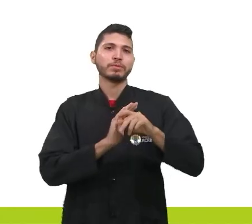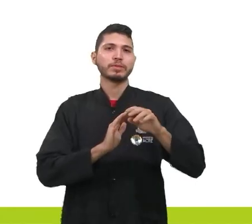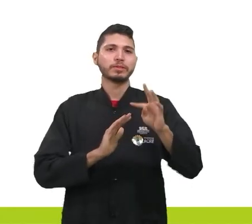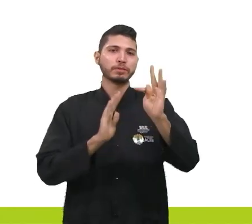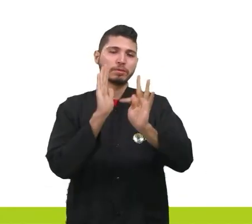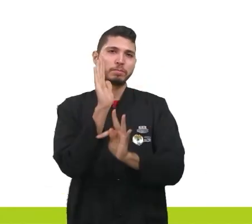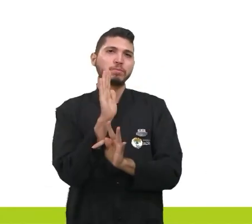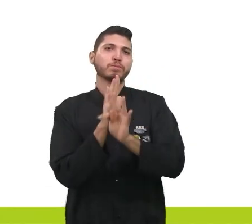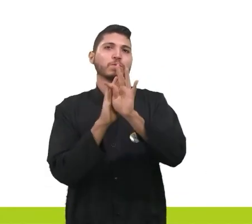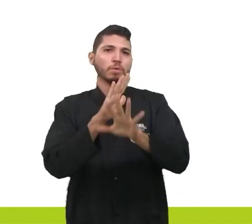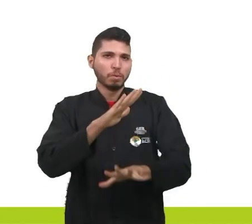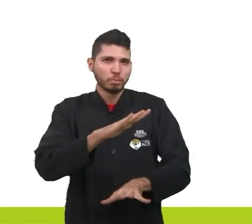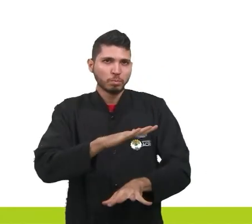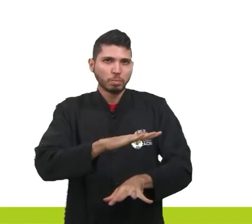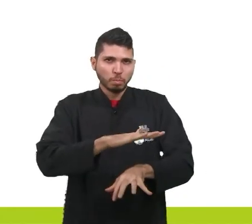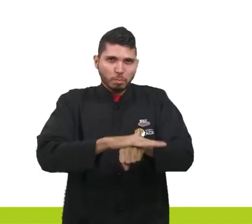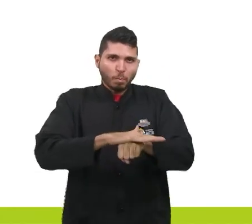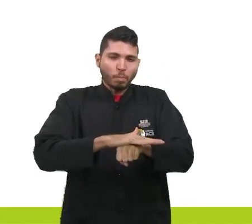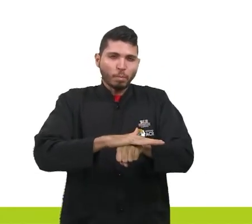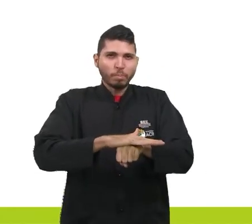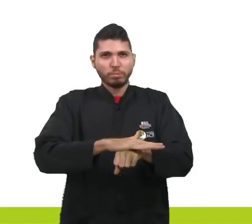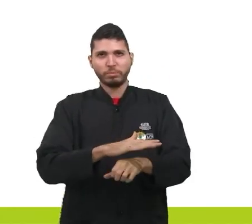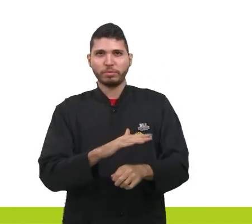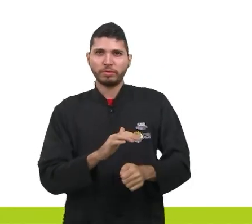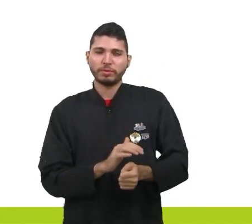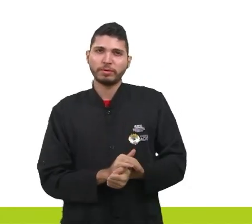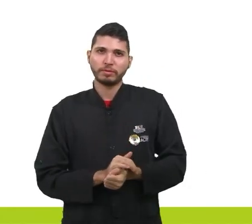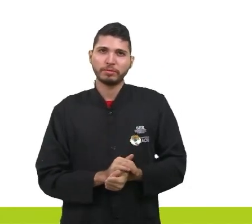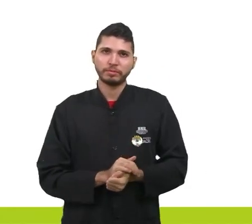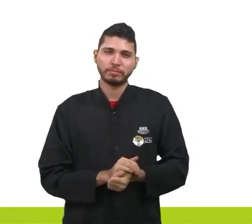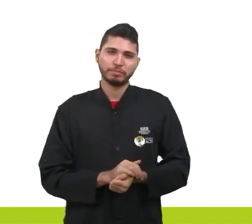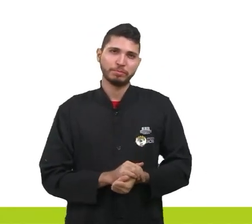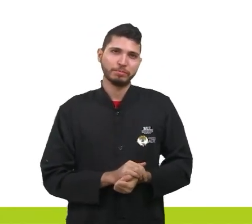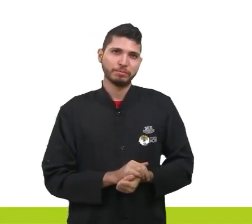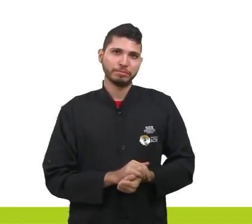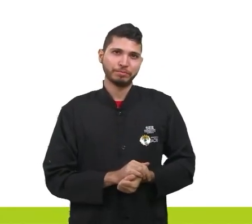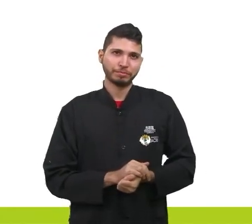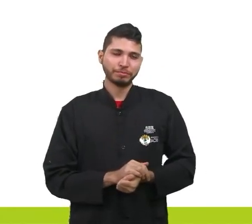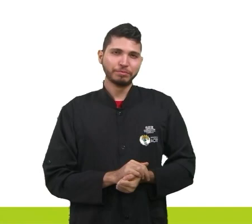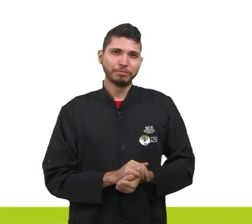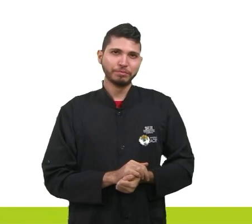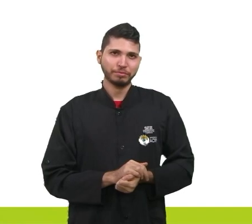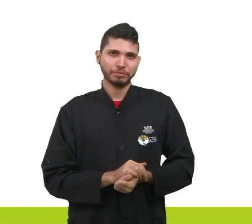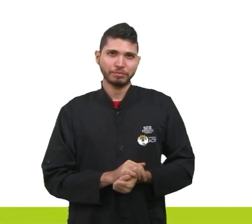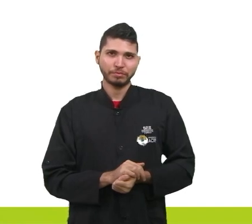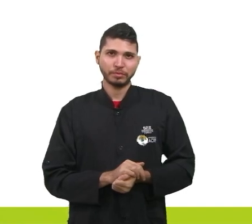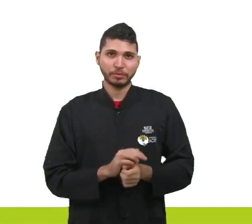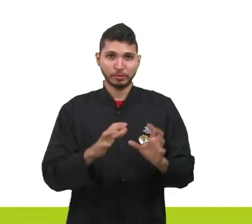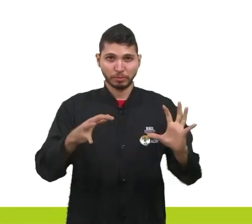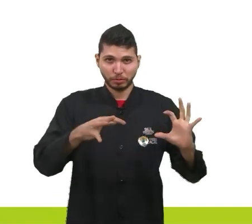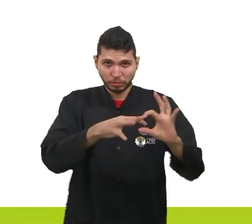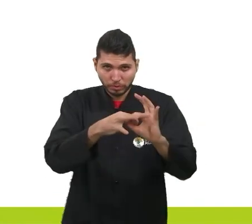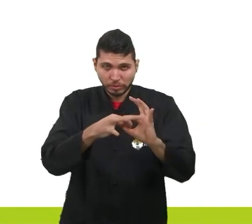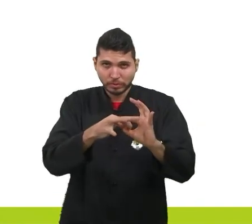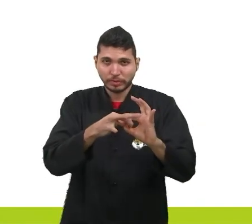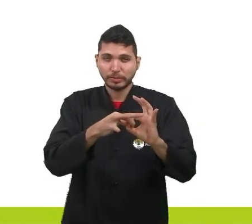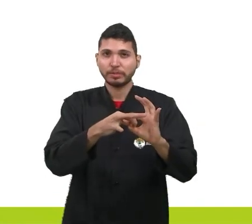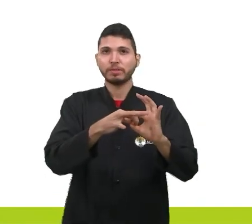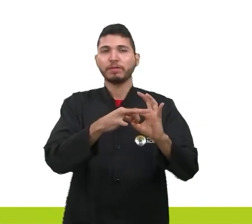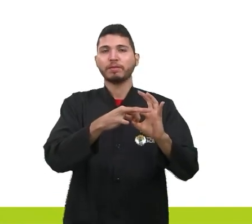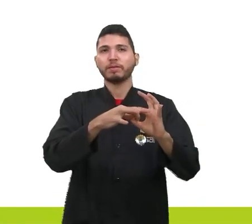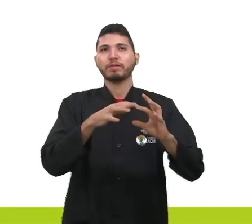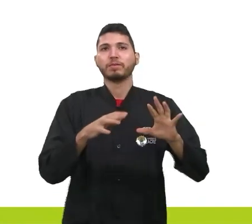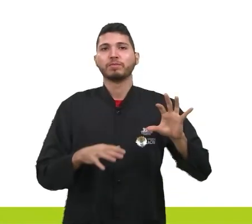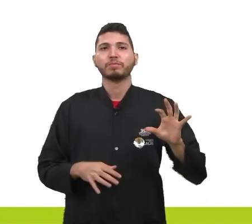temperatura, pressão, exercendo forte influência em quê? No clima, nas regiões por onde